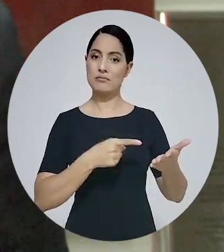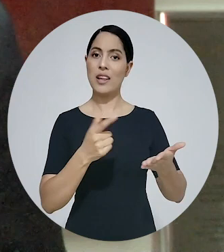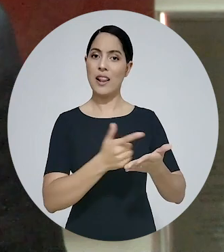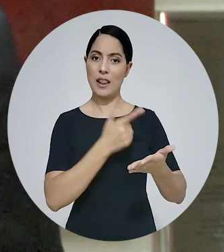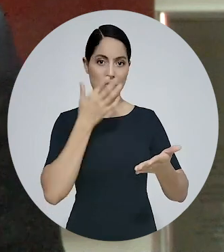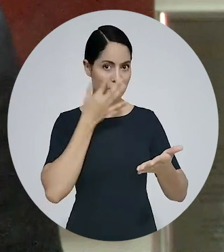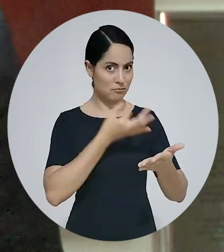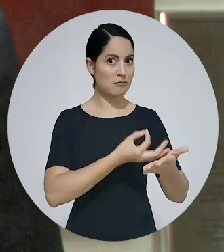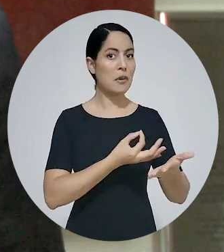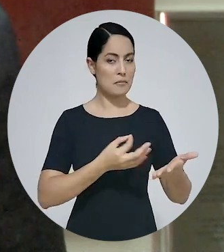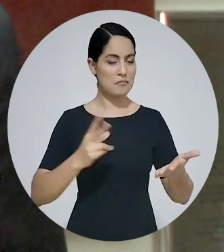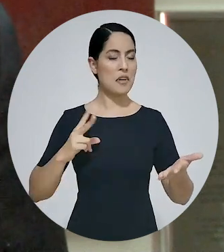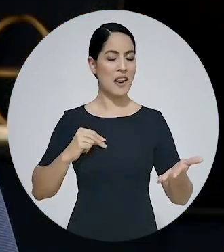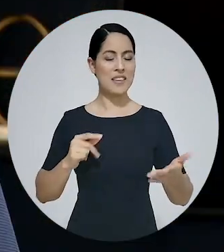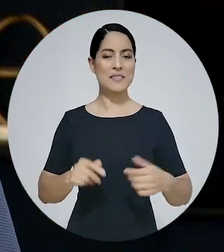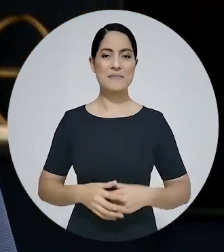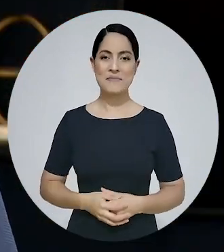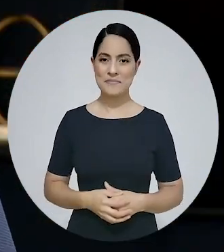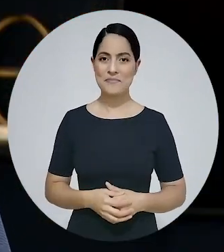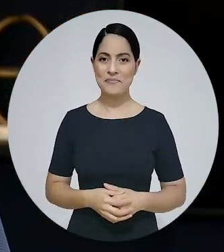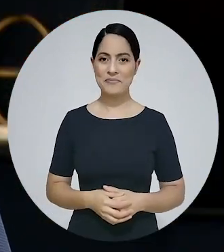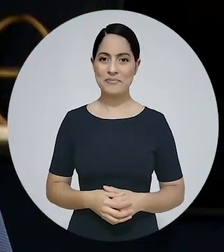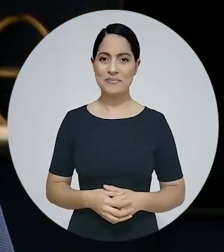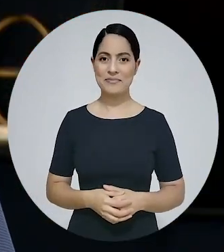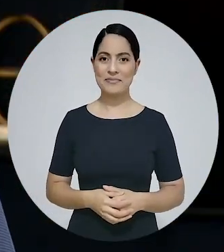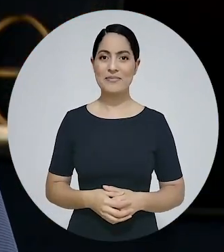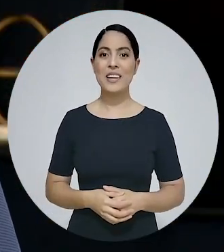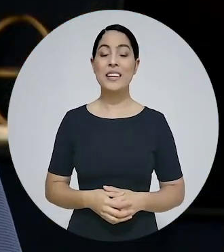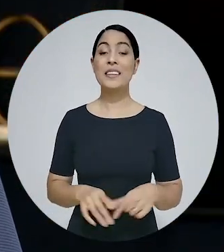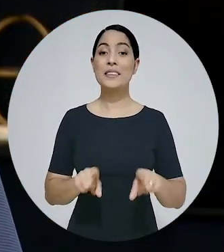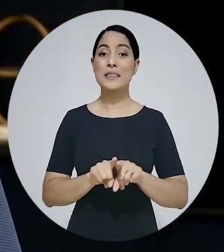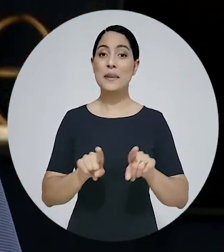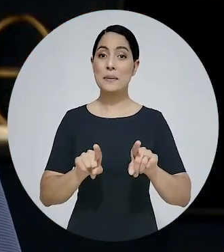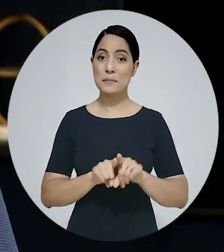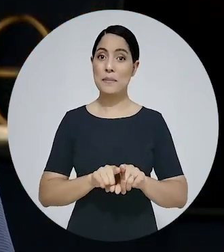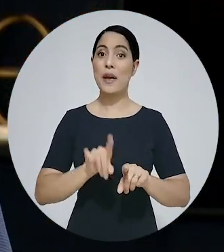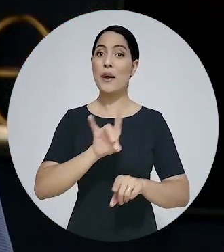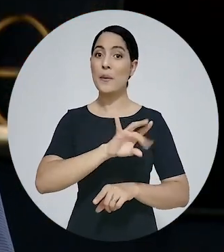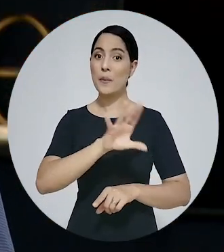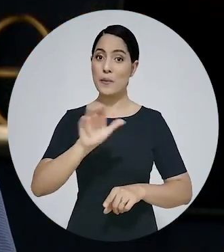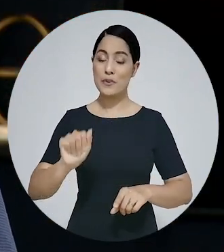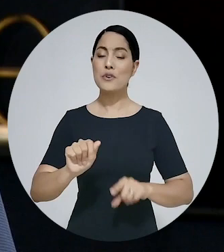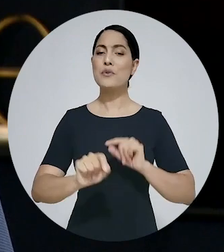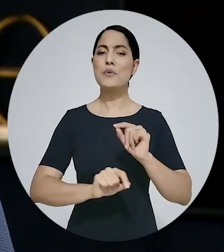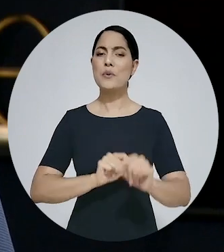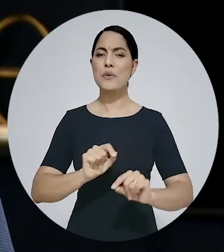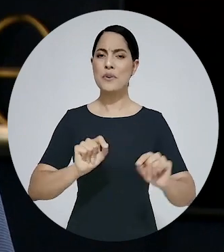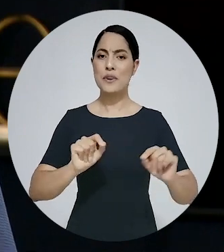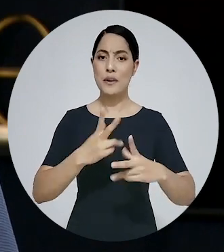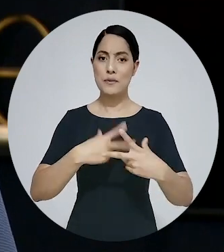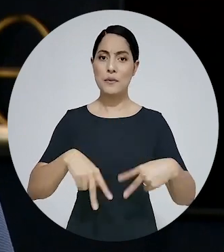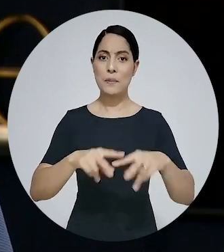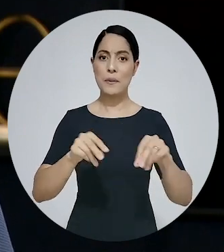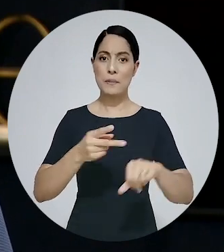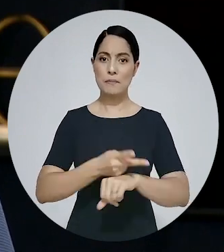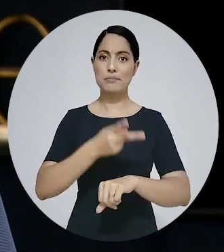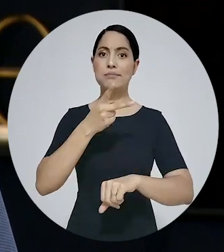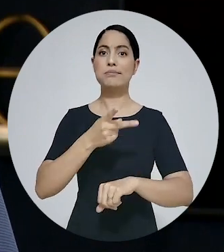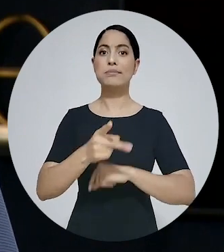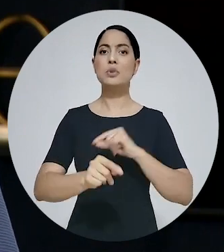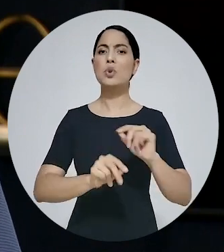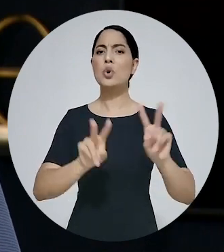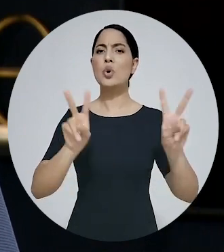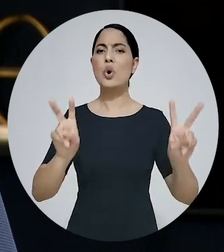obra que merece atenção. A data também foi tema do 2º Congresso de Processo Civil, promovido